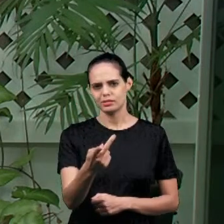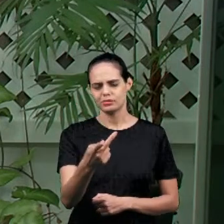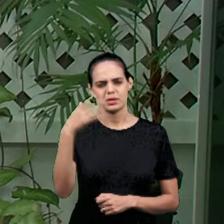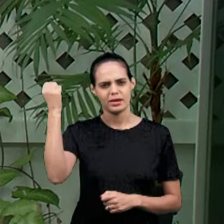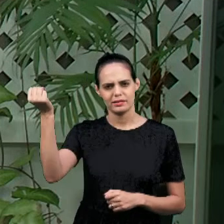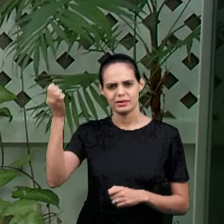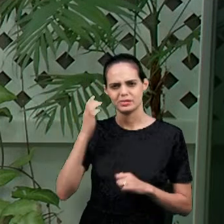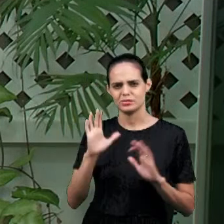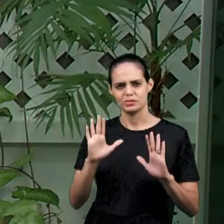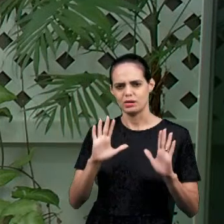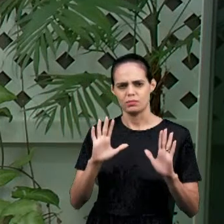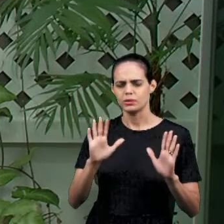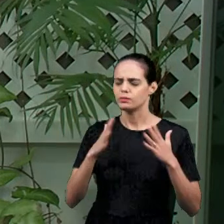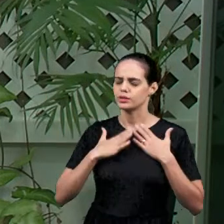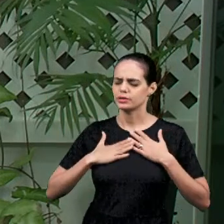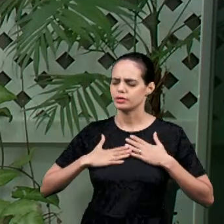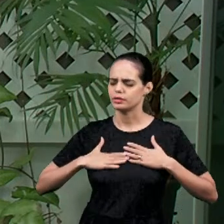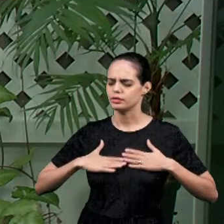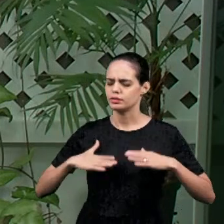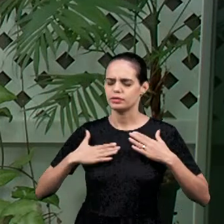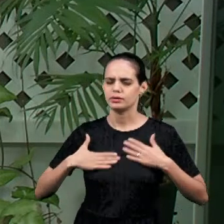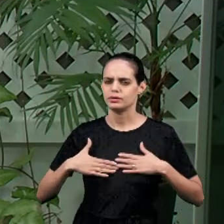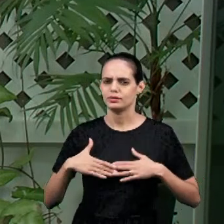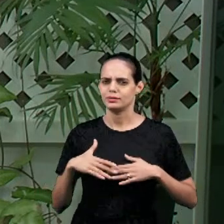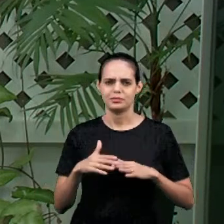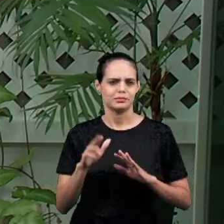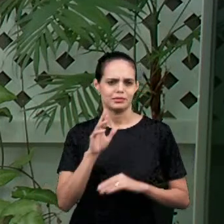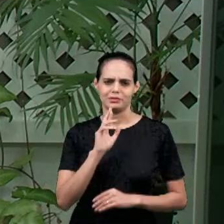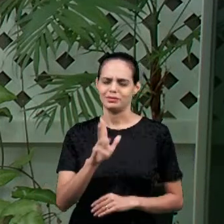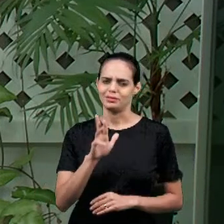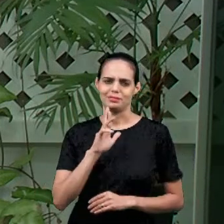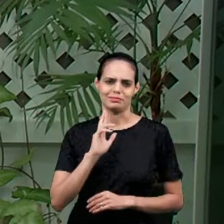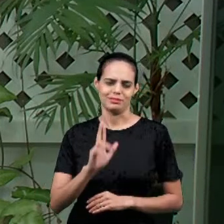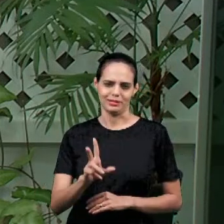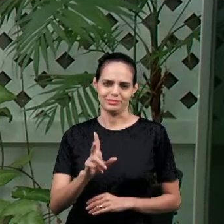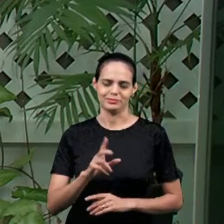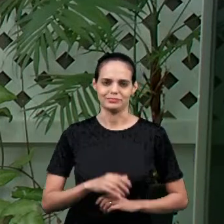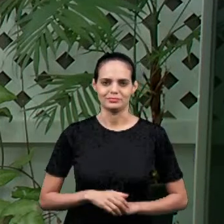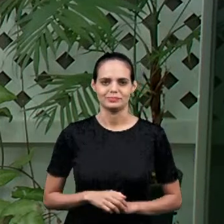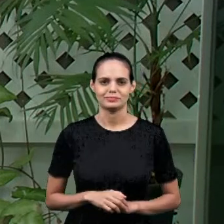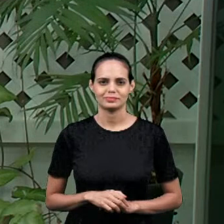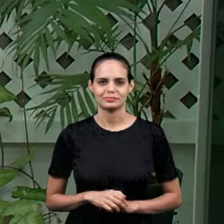revelações. Absolutamente. Esses irmãos de